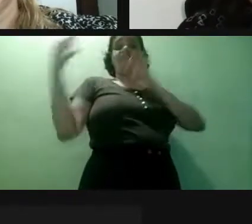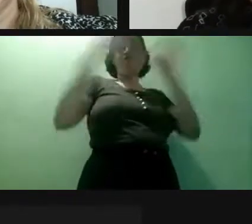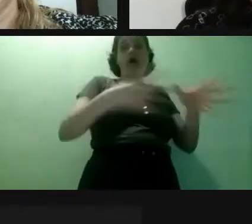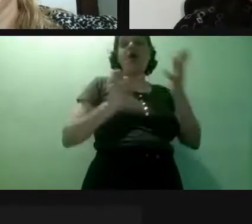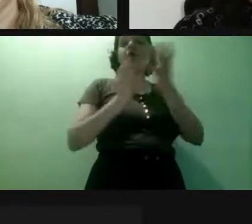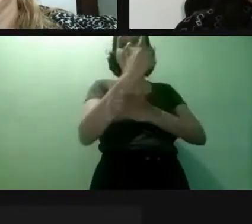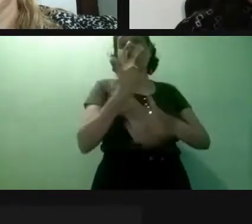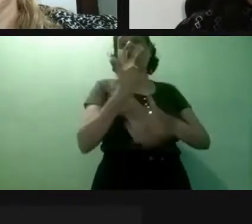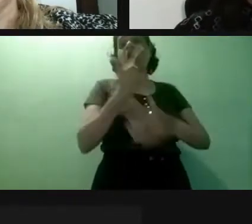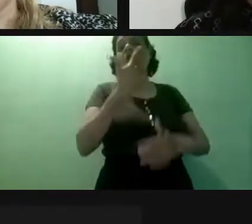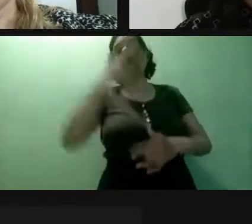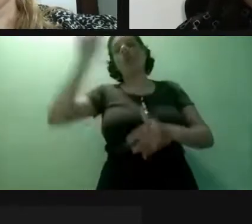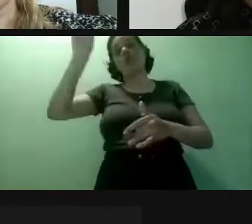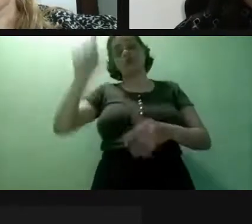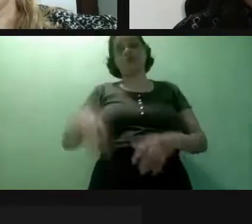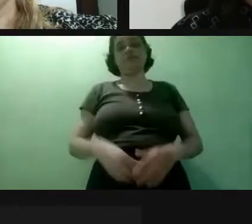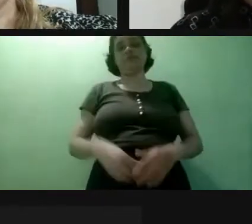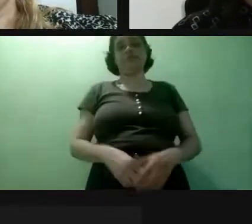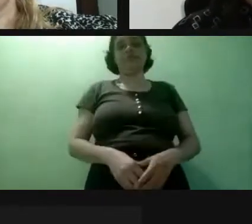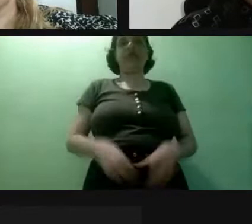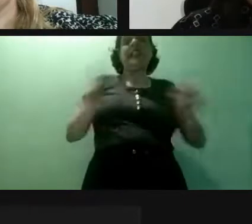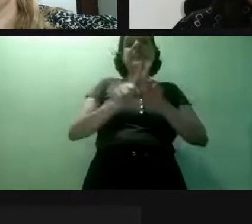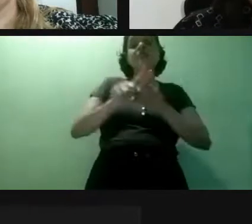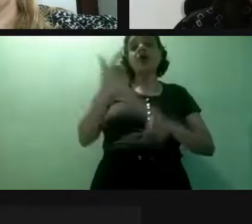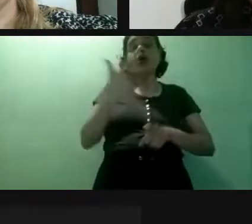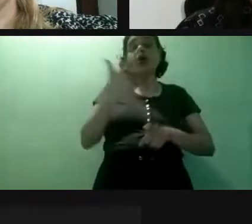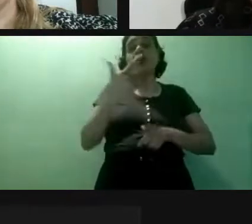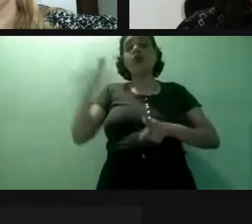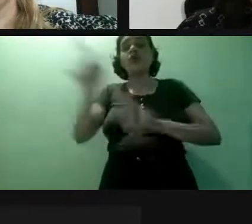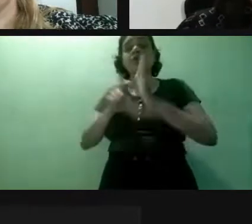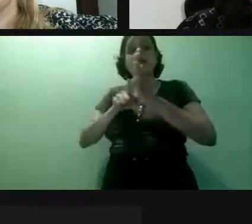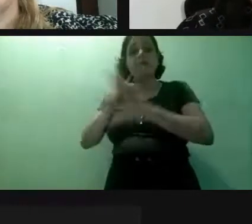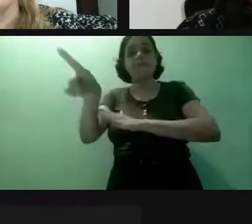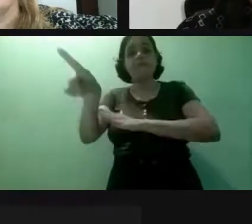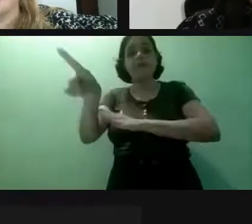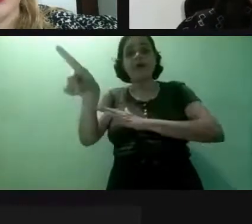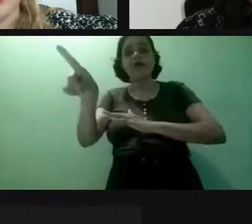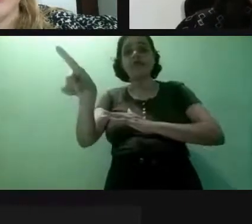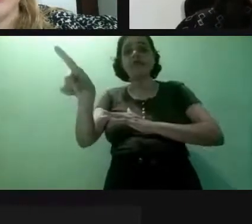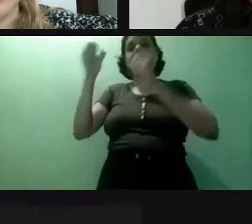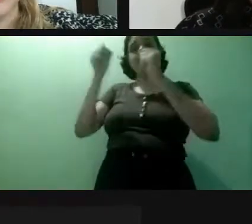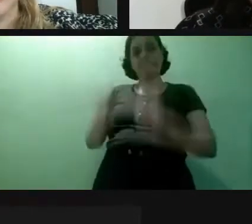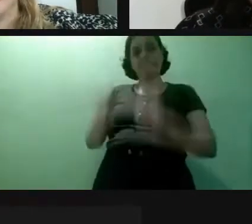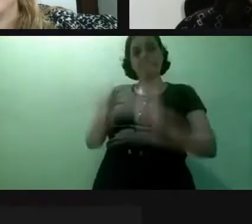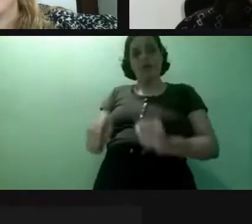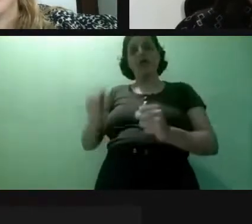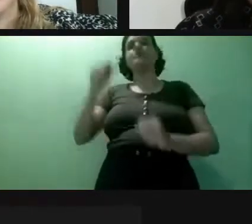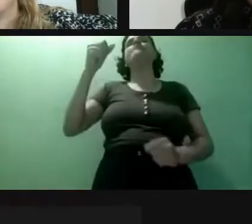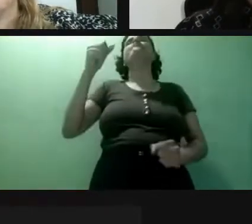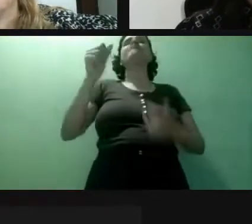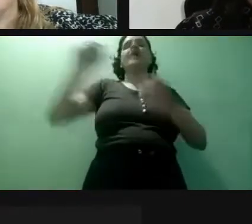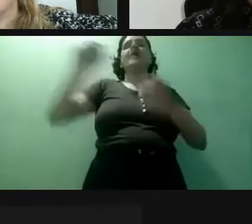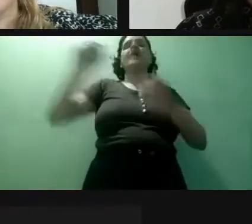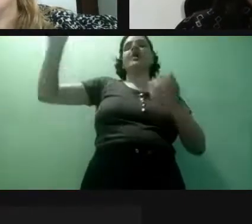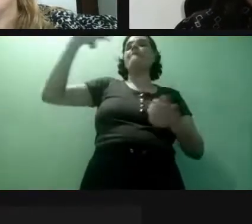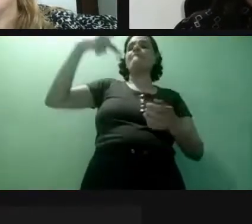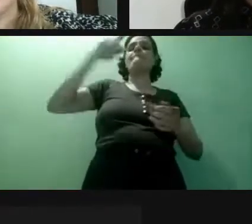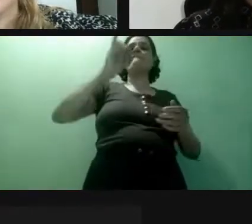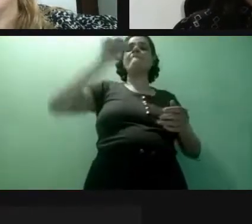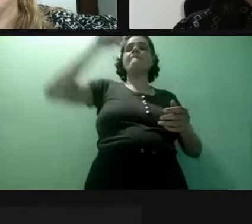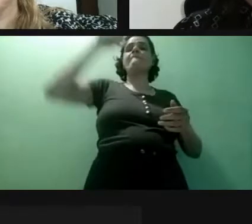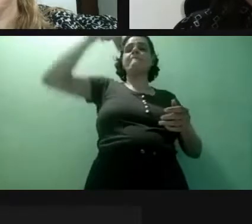outra. Uma outra pergunta, se pode substituir o pinho-sol por